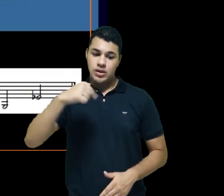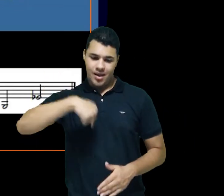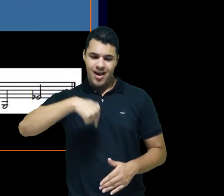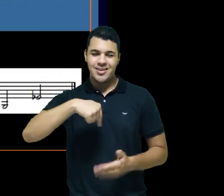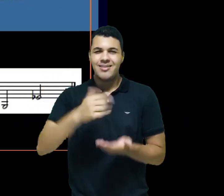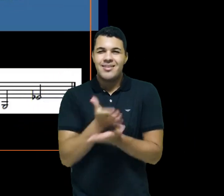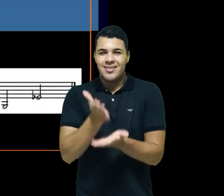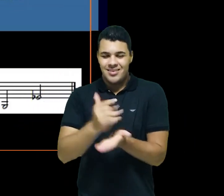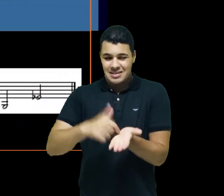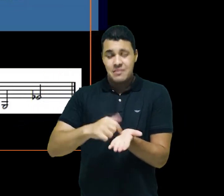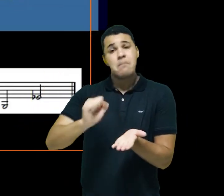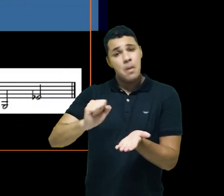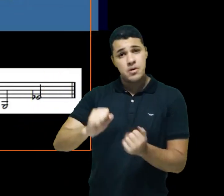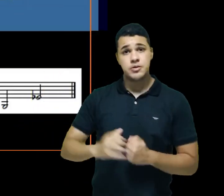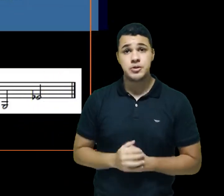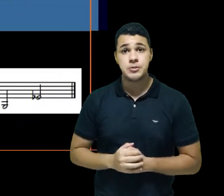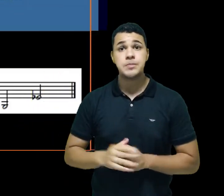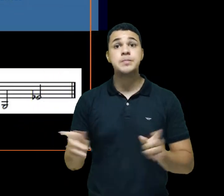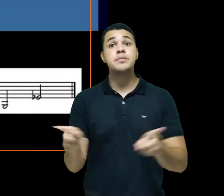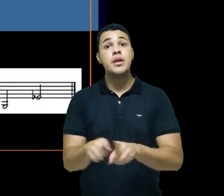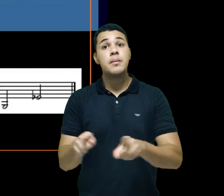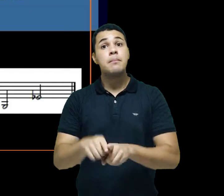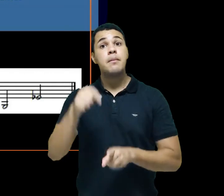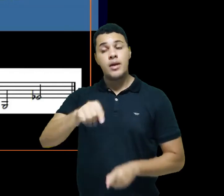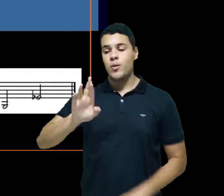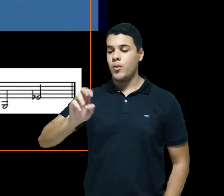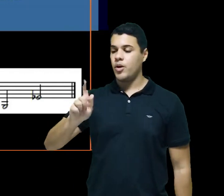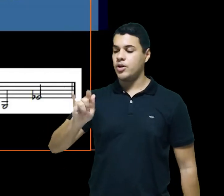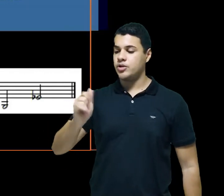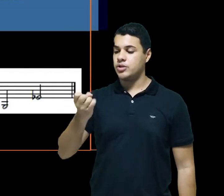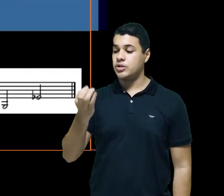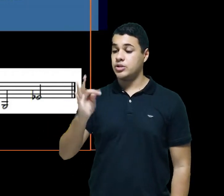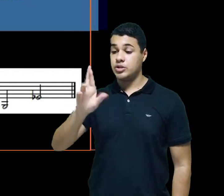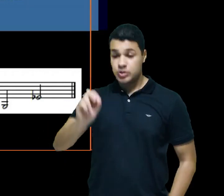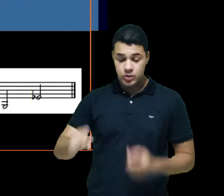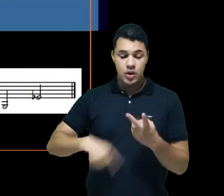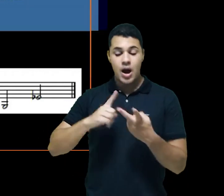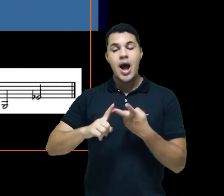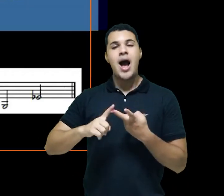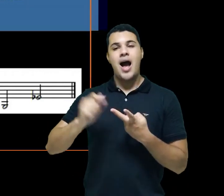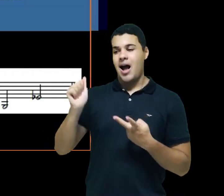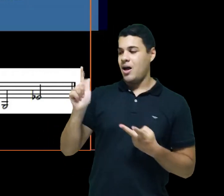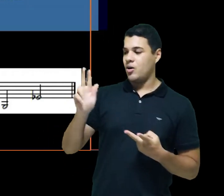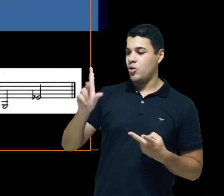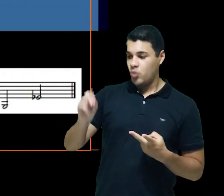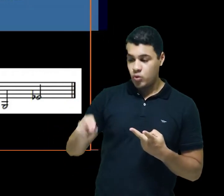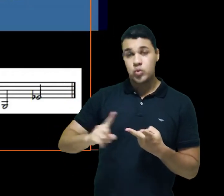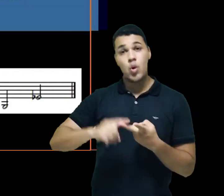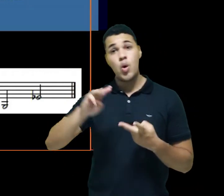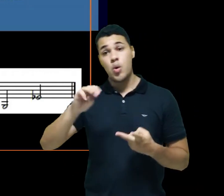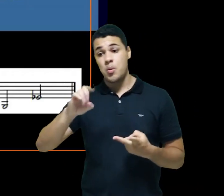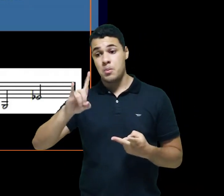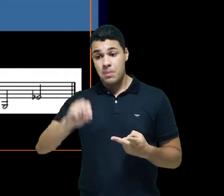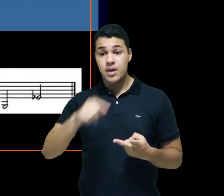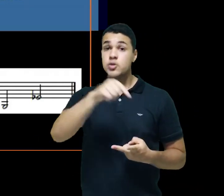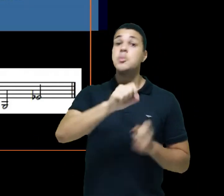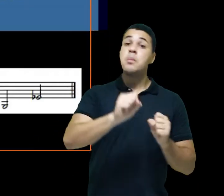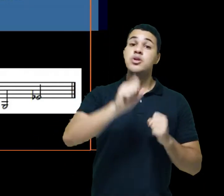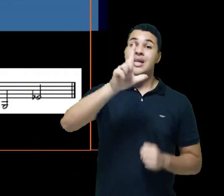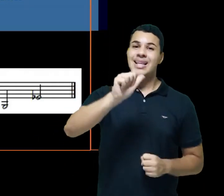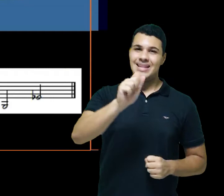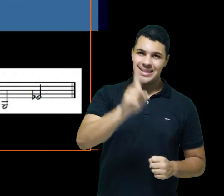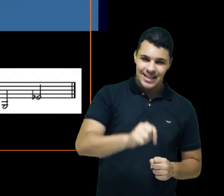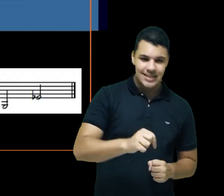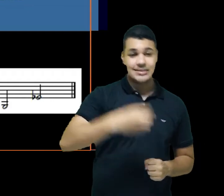ok? Podemos dizer que o registro agudo ou médio agudo está entre Lá